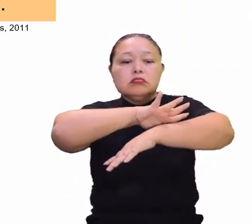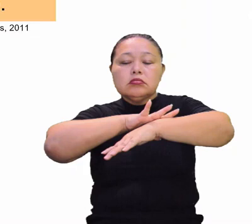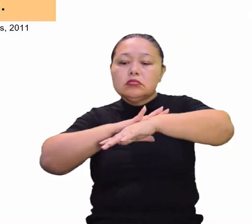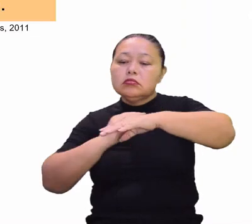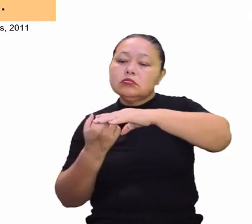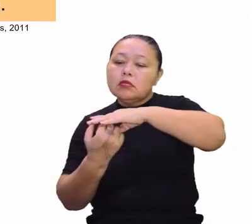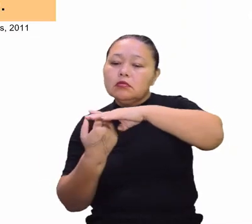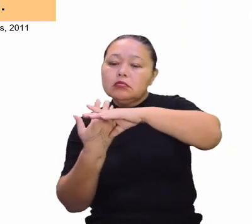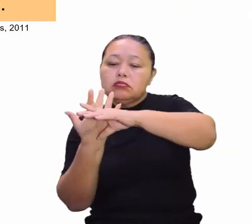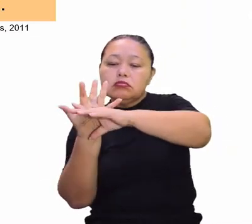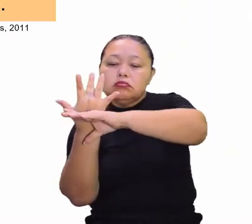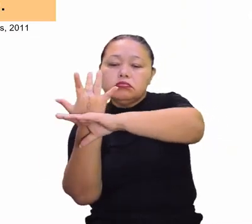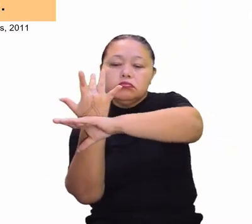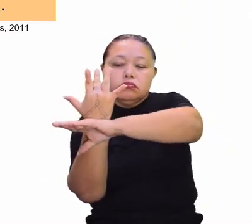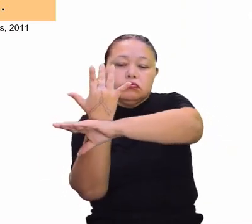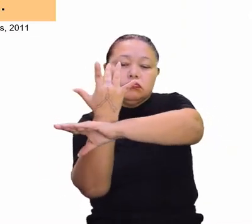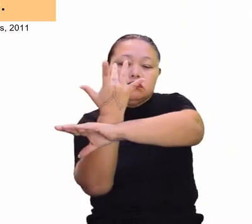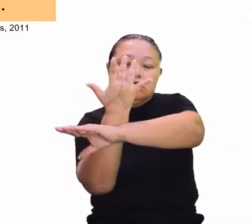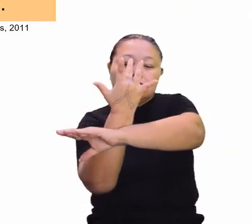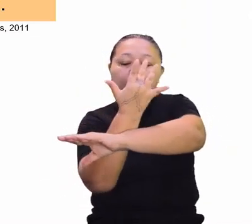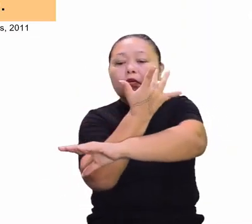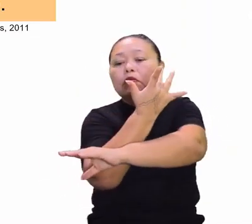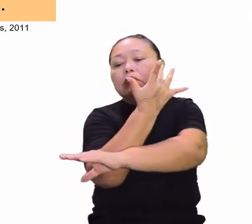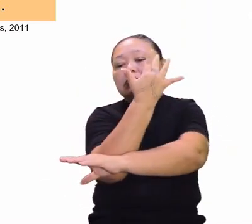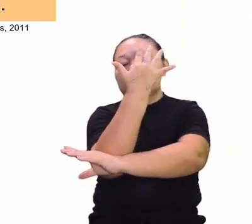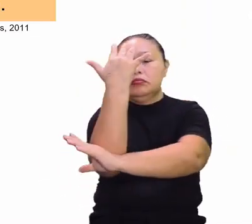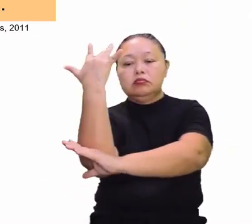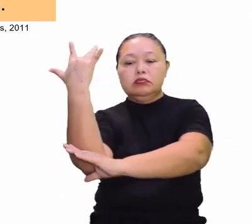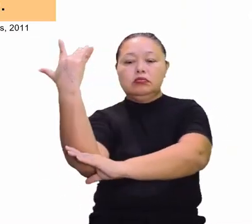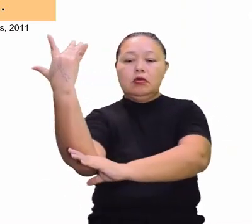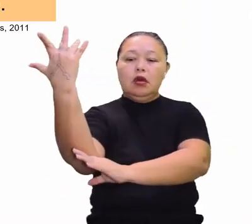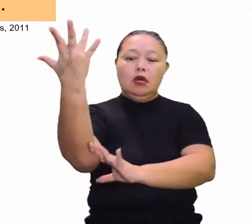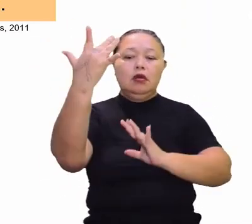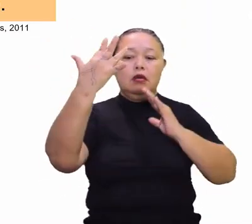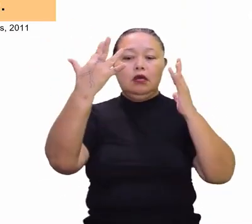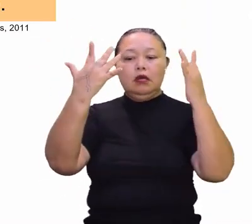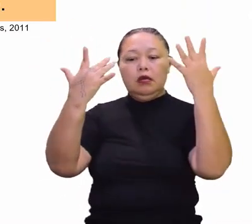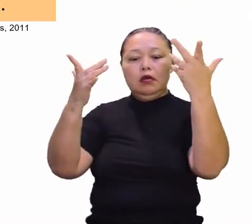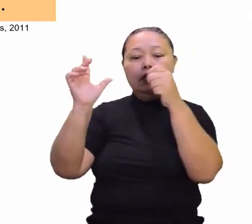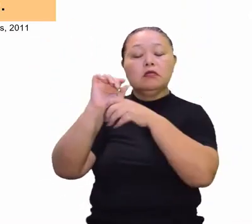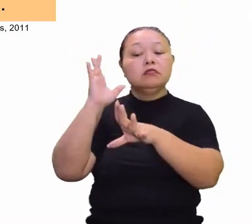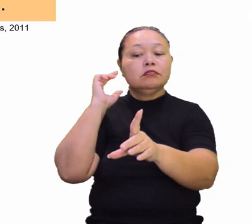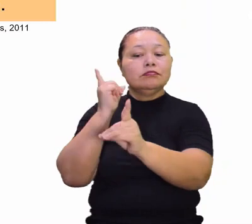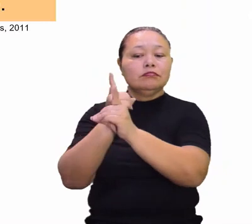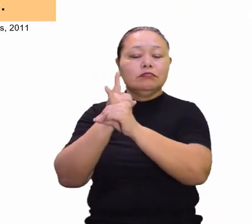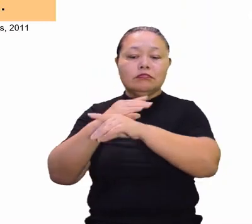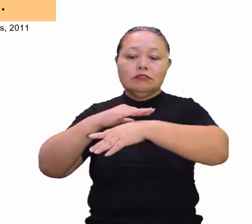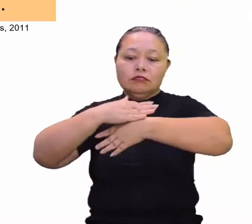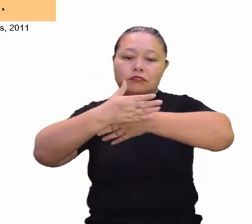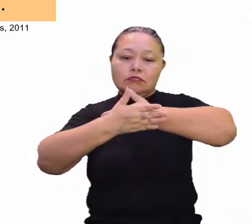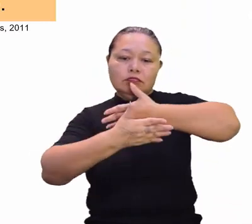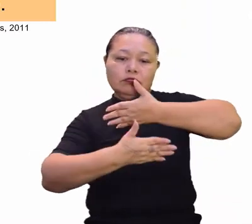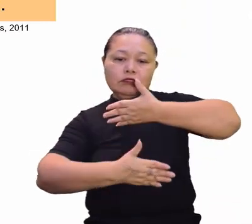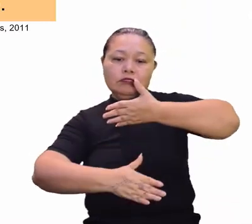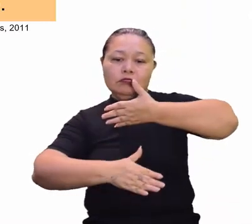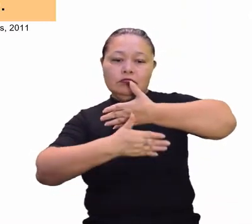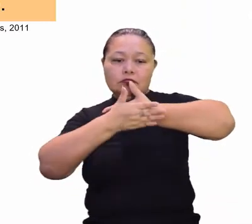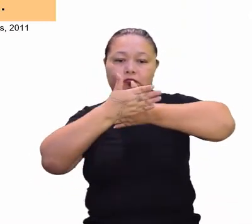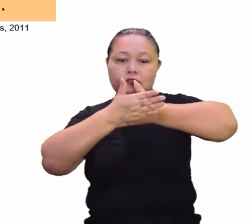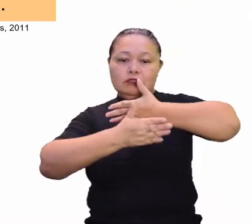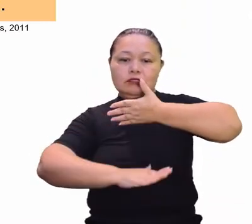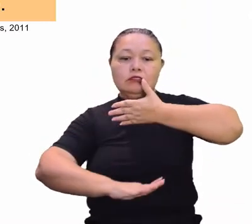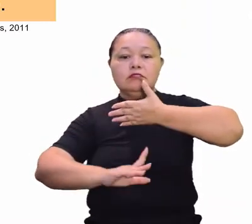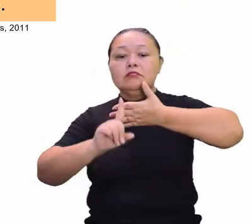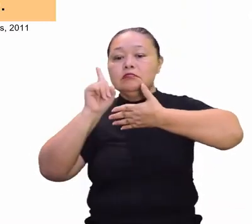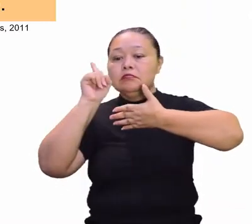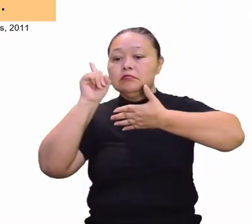os de cultivo perene ou florestal. Pode ser encontrado normalmente nas encostas, sendo assim